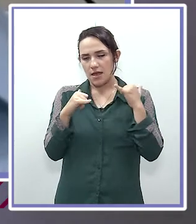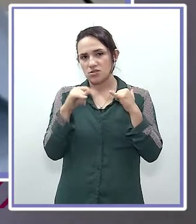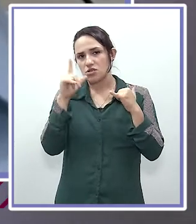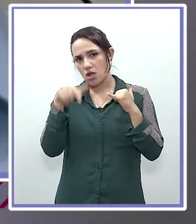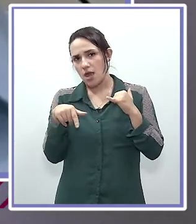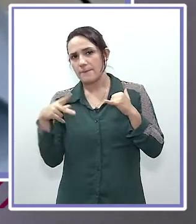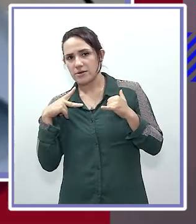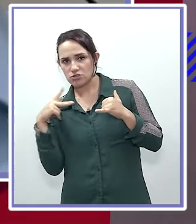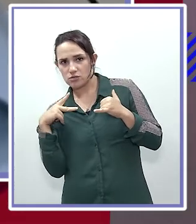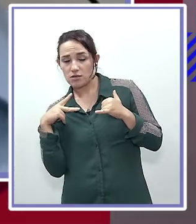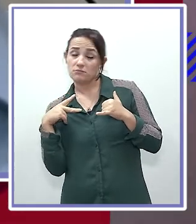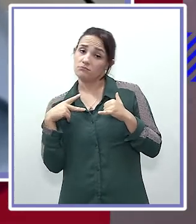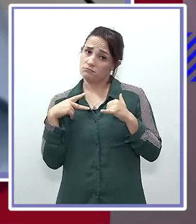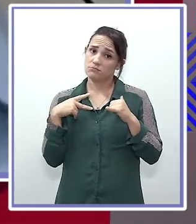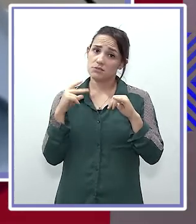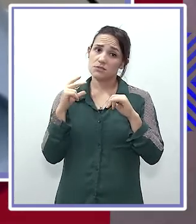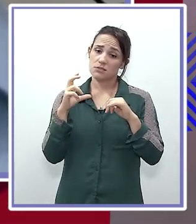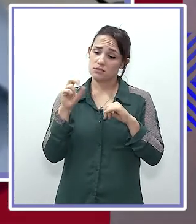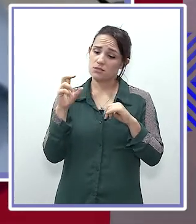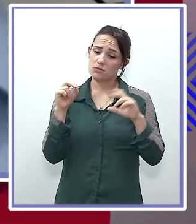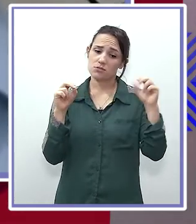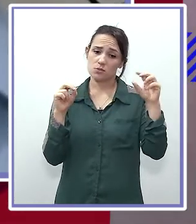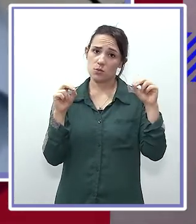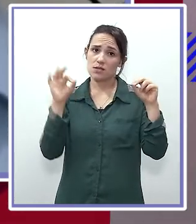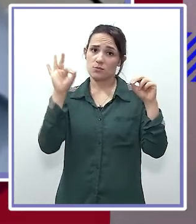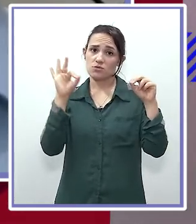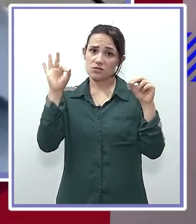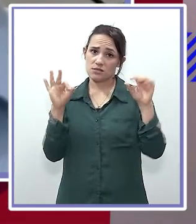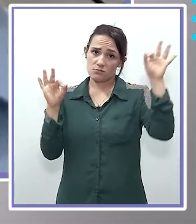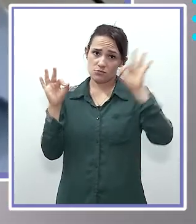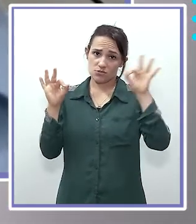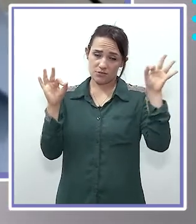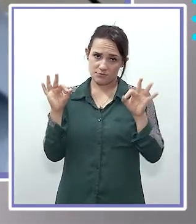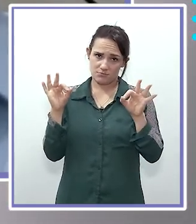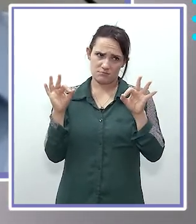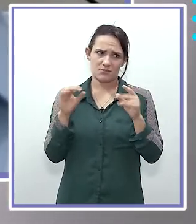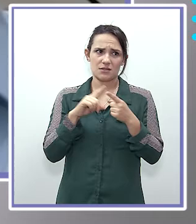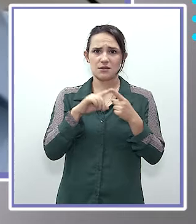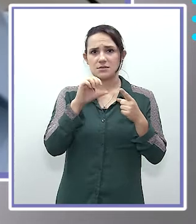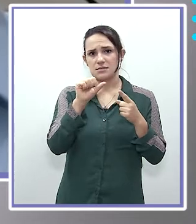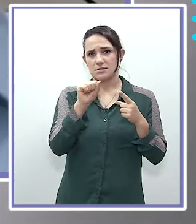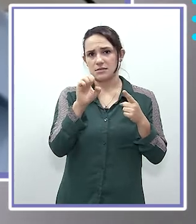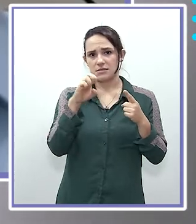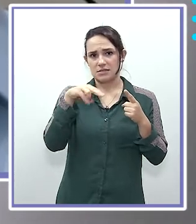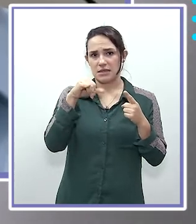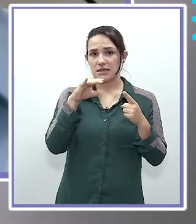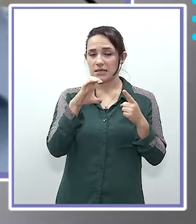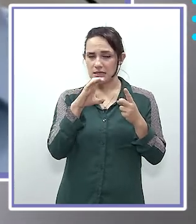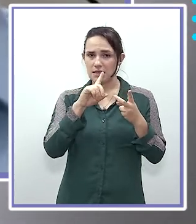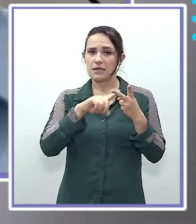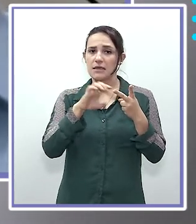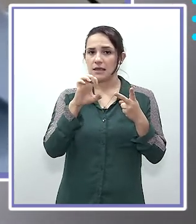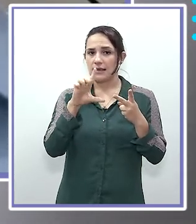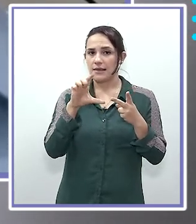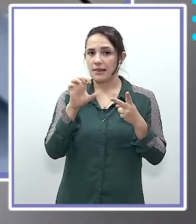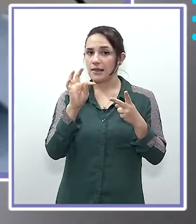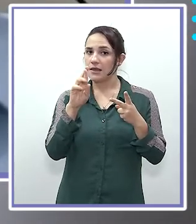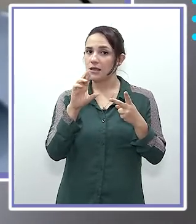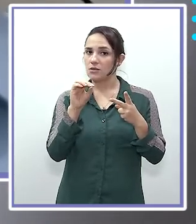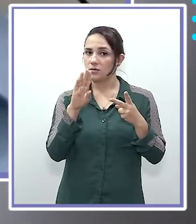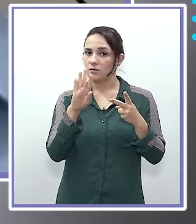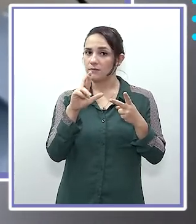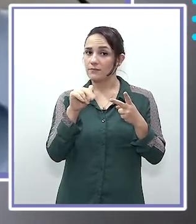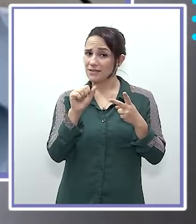mais 50% das ações são do governo. E aí o que acontece? Se a gente pega a CEMIG, o quanto ela investe em geração,